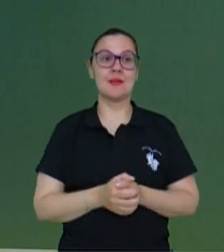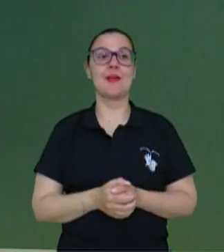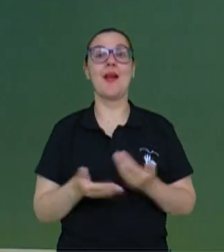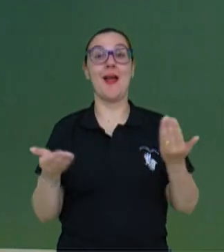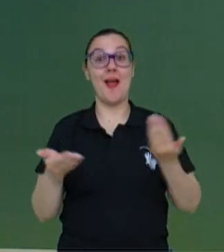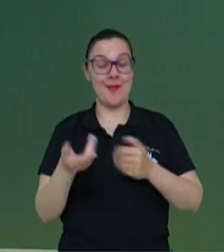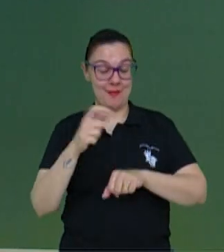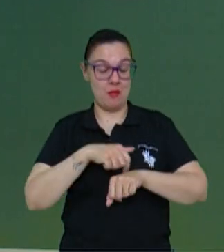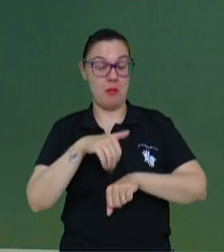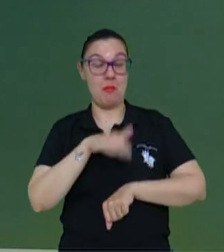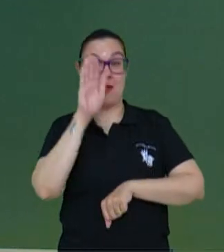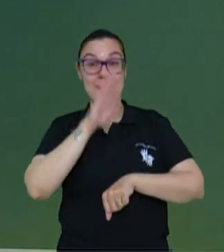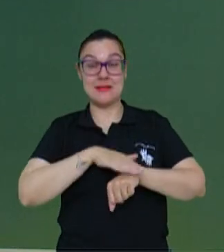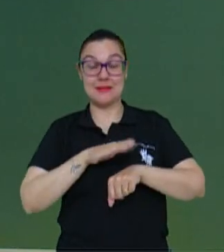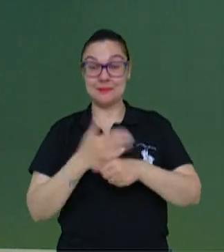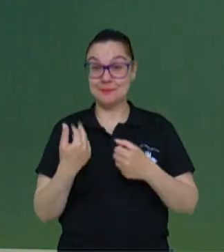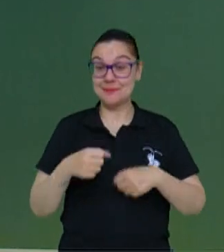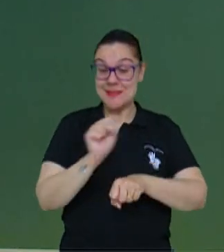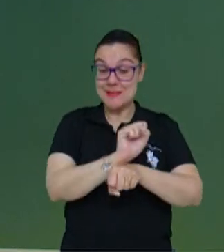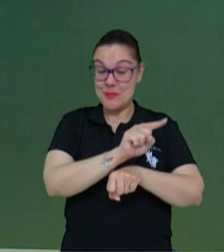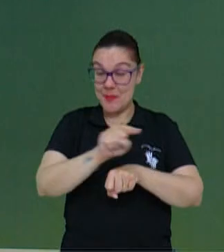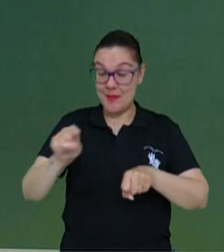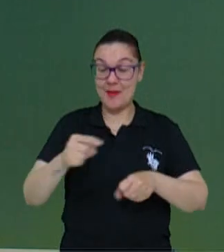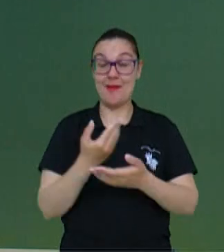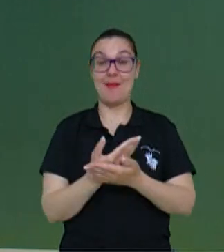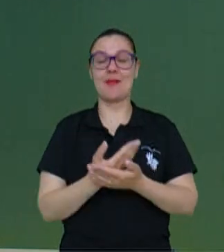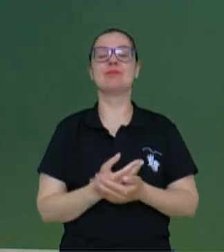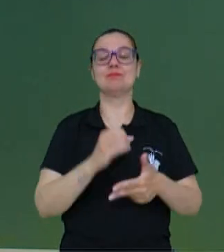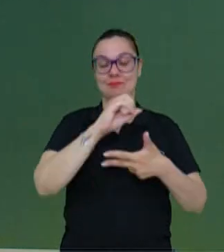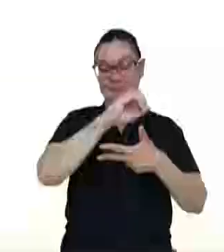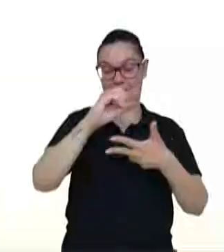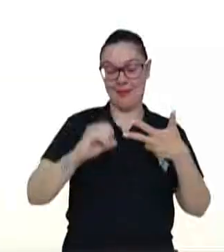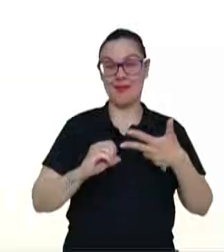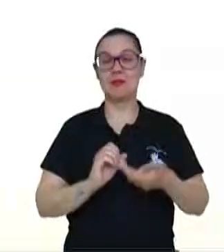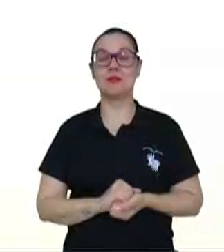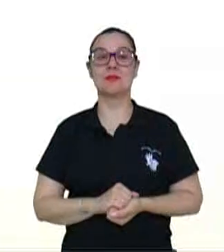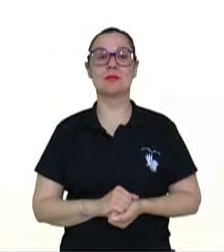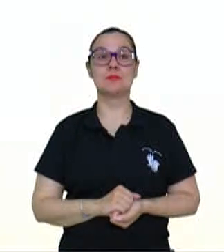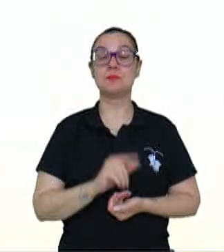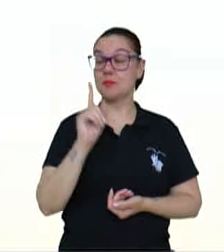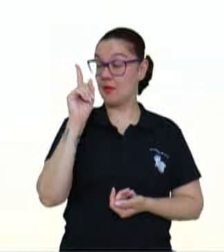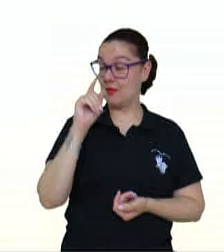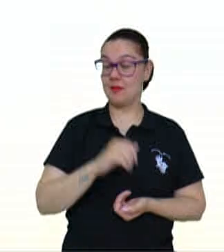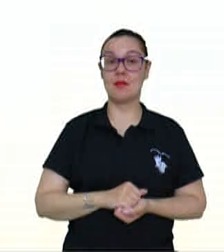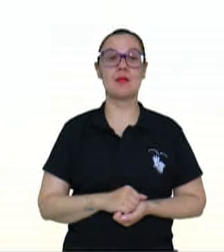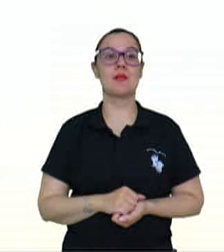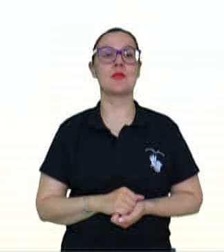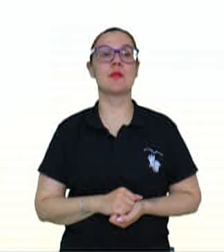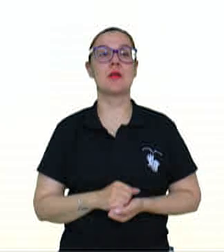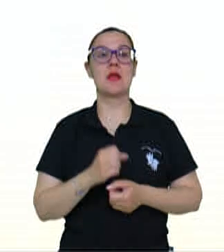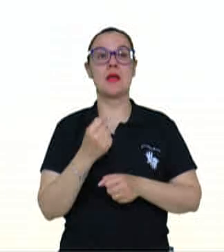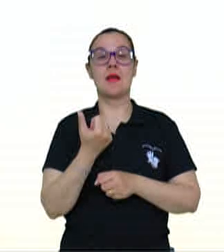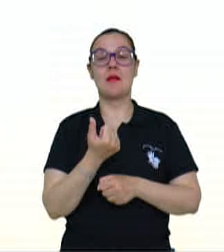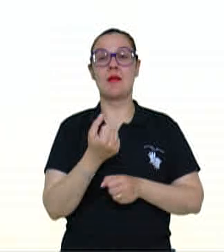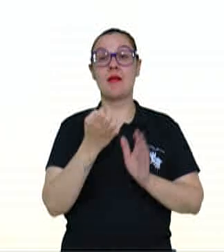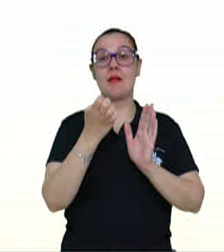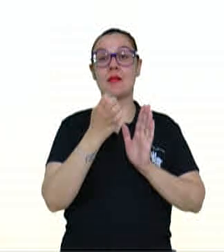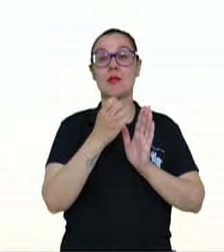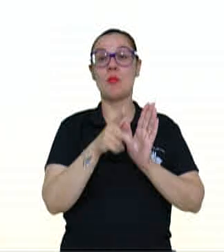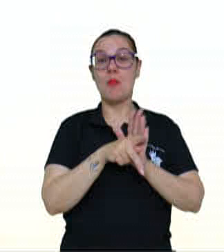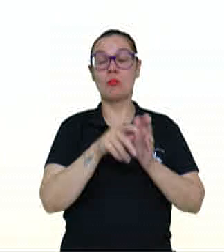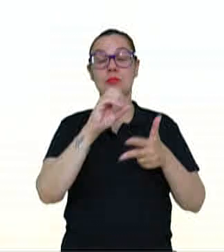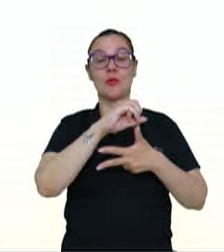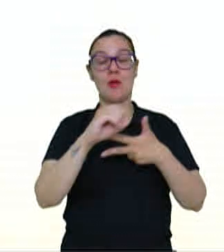sim, chegamos àquele momento tão esperado da classe de Enem. Essa questão vem lá do Enem de 2013 e o texto